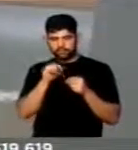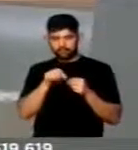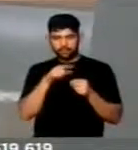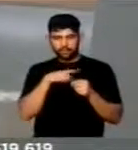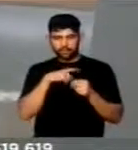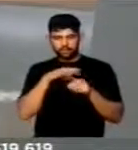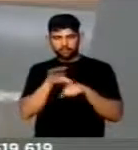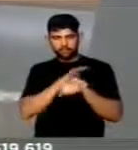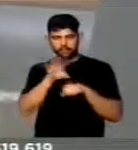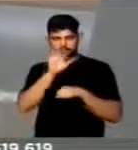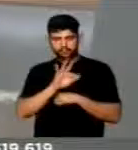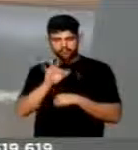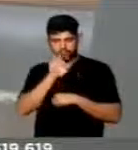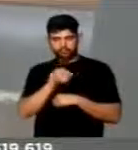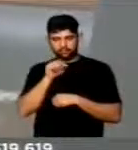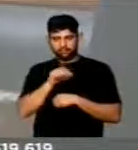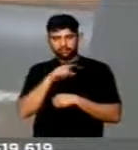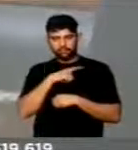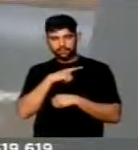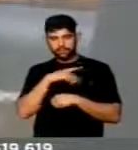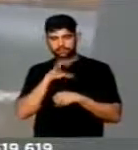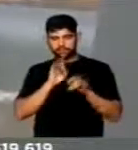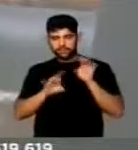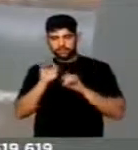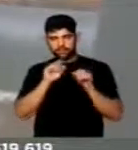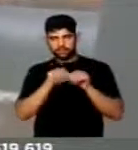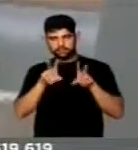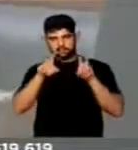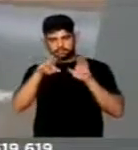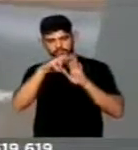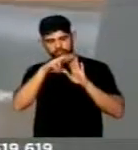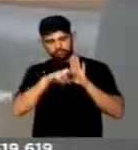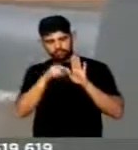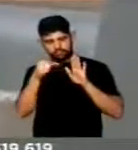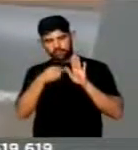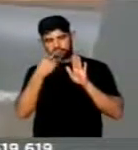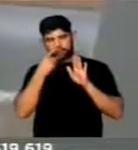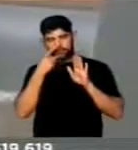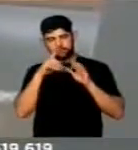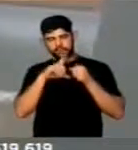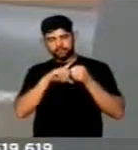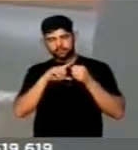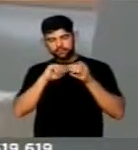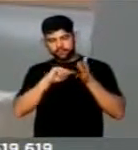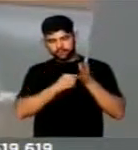pela Constituição Federal, especialmente nos termos de que dispõe o